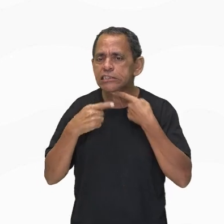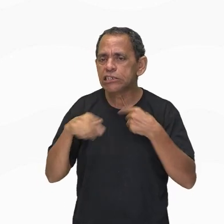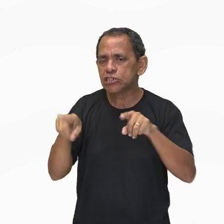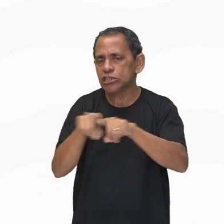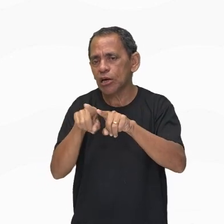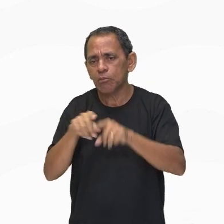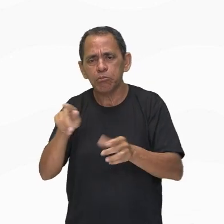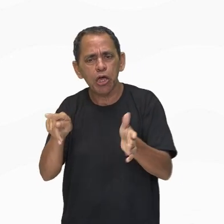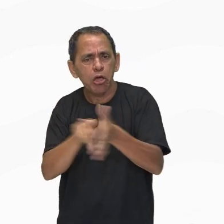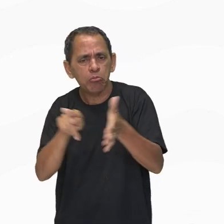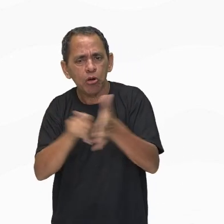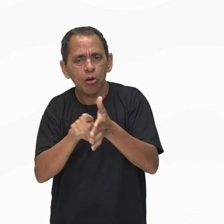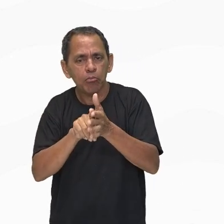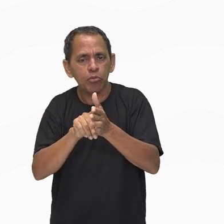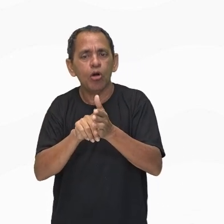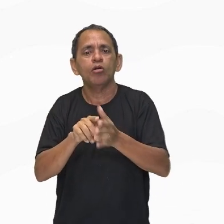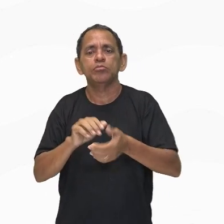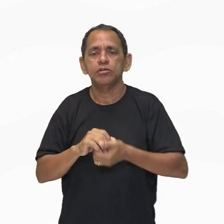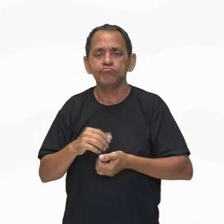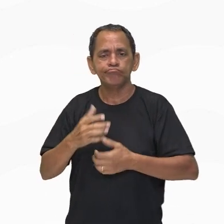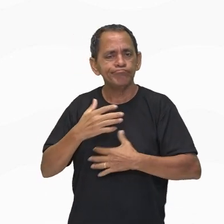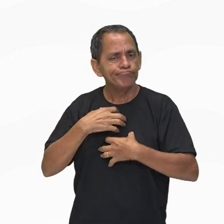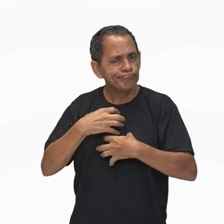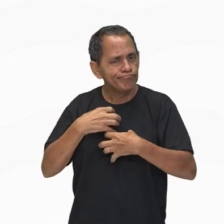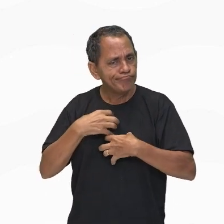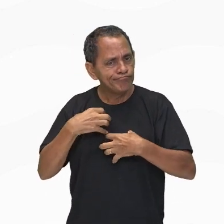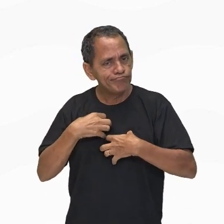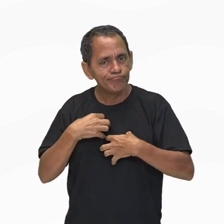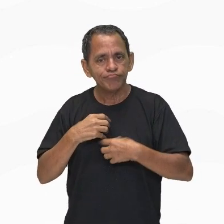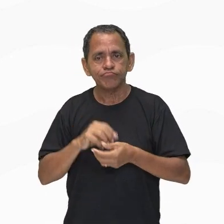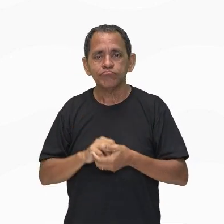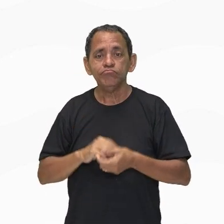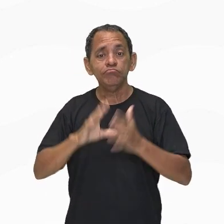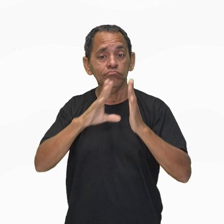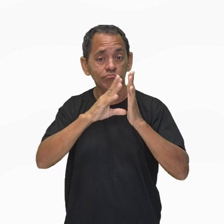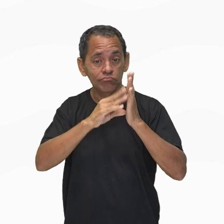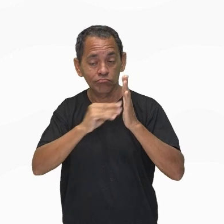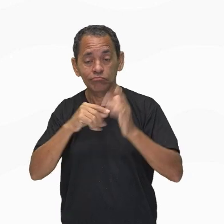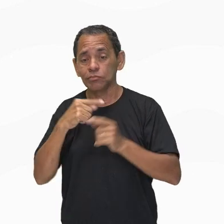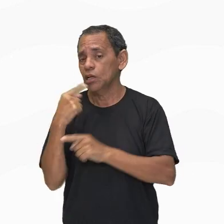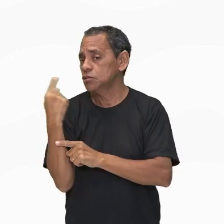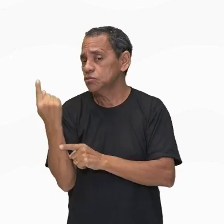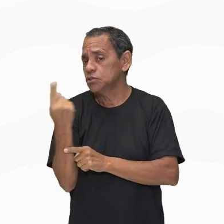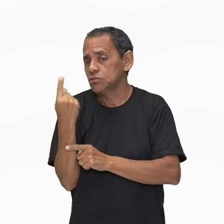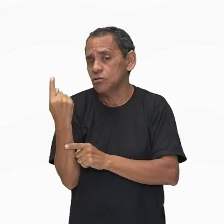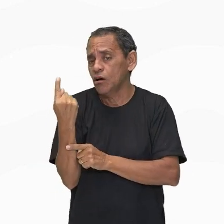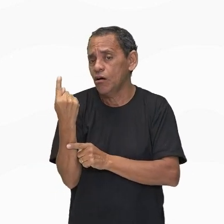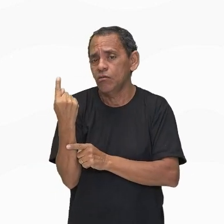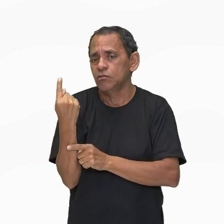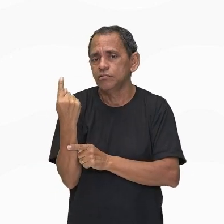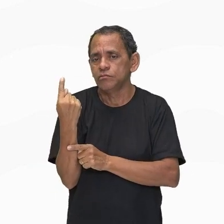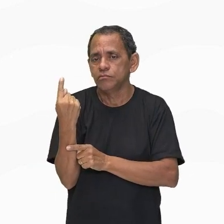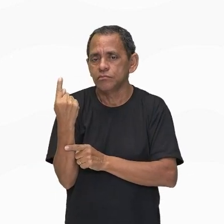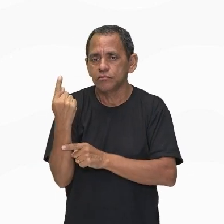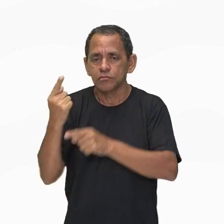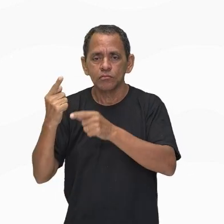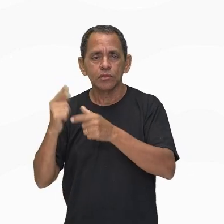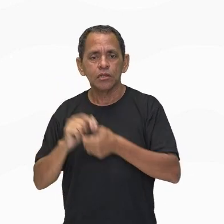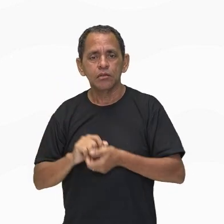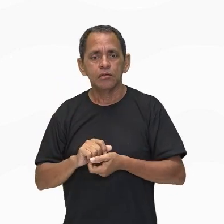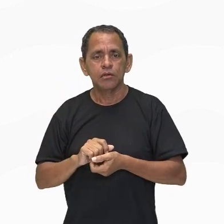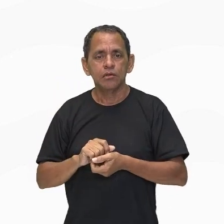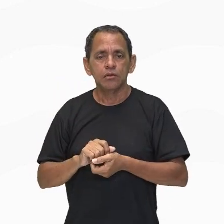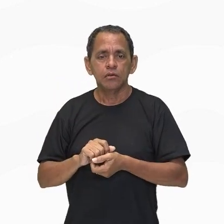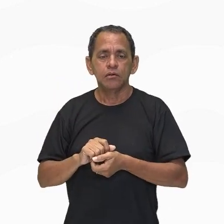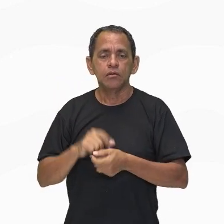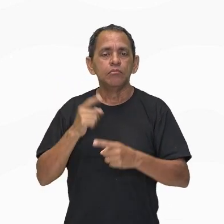Então, esse modelo de motivação, ele é individual, pois o que motiva uma pessoa pode